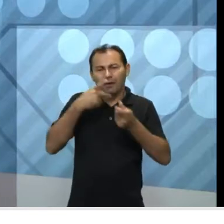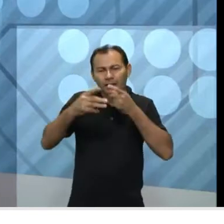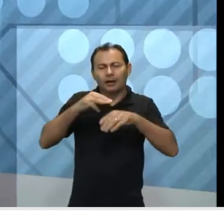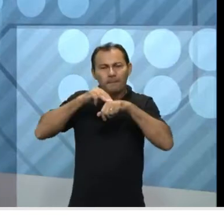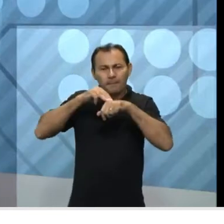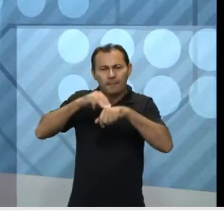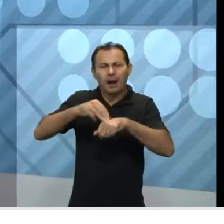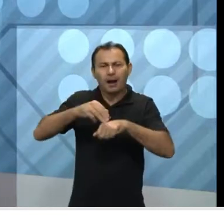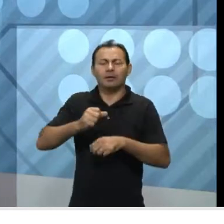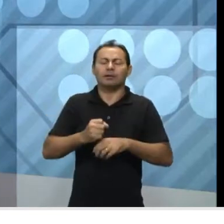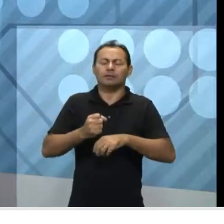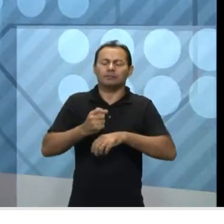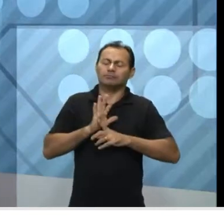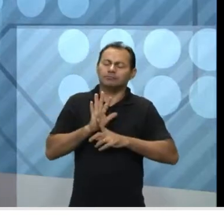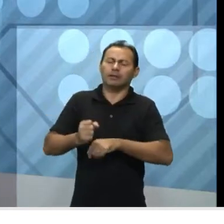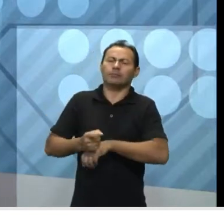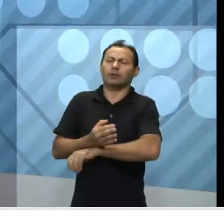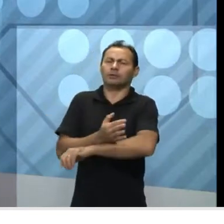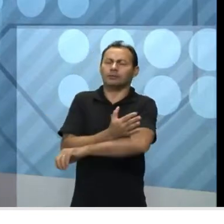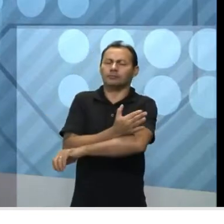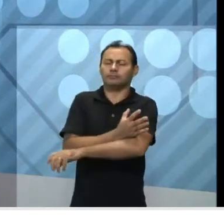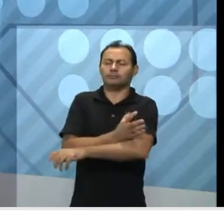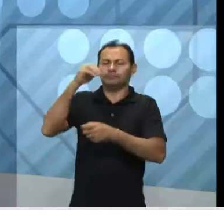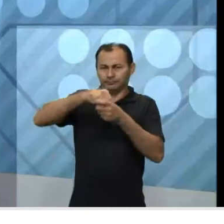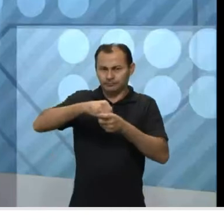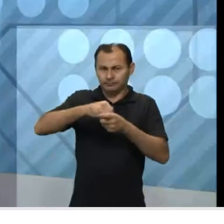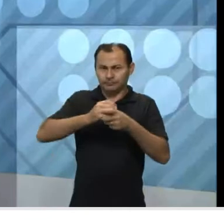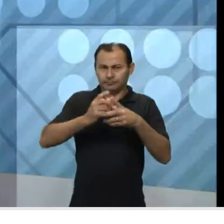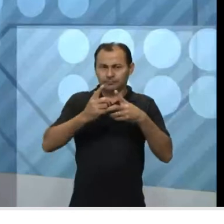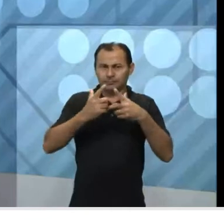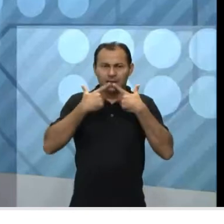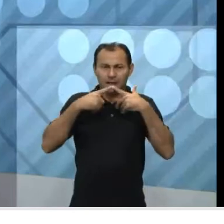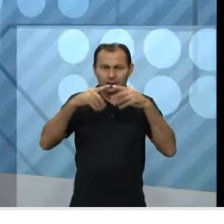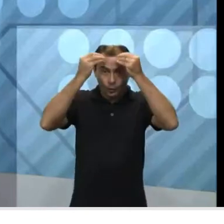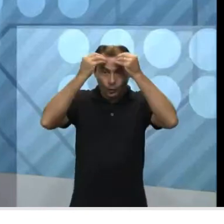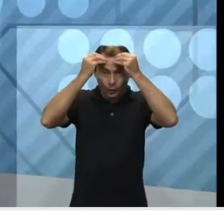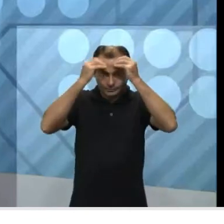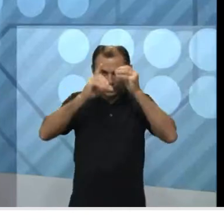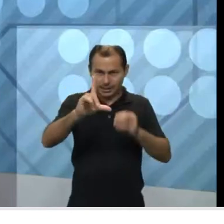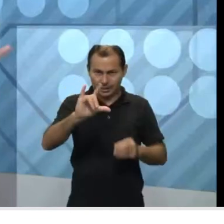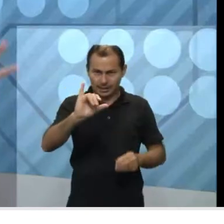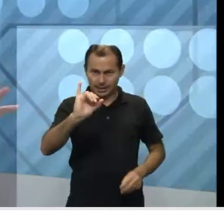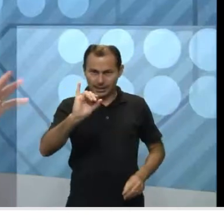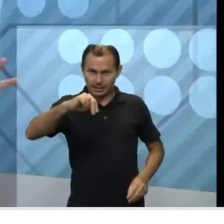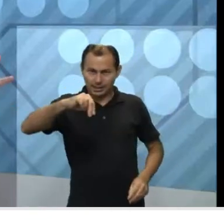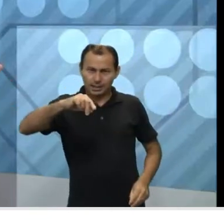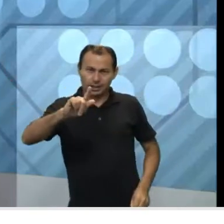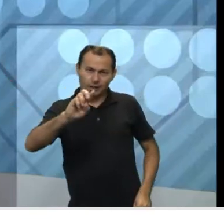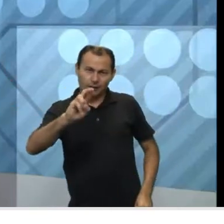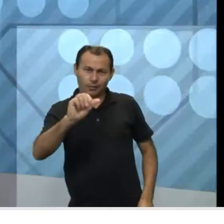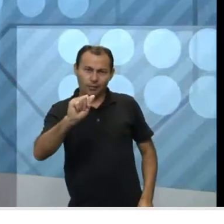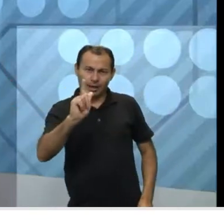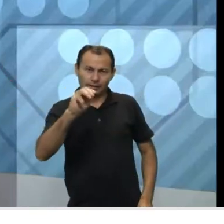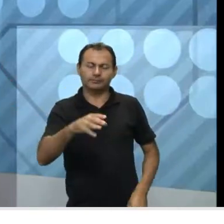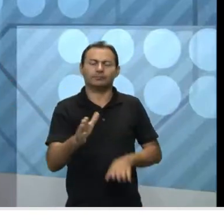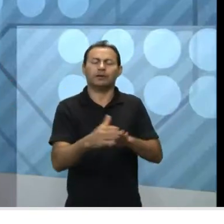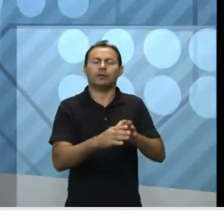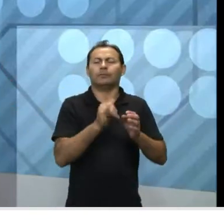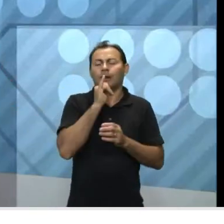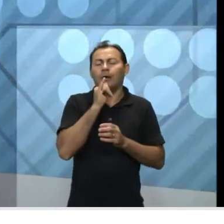emoções. Então, isso faz parte do nível da linguagem. Um exemplo para você poder entender o que é linguagem. Vamos pensar